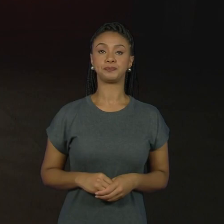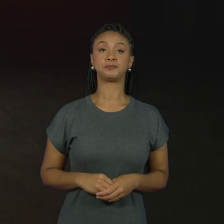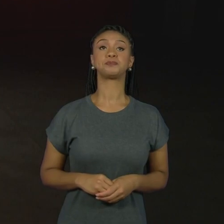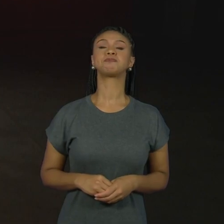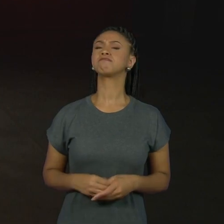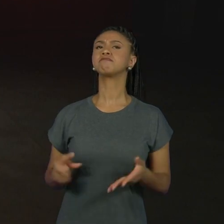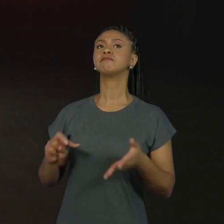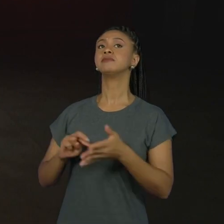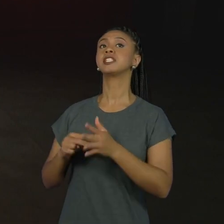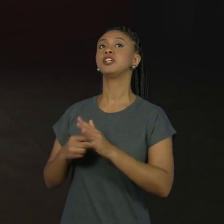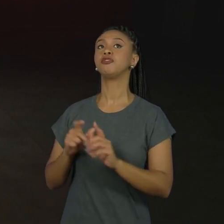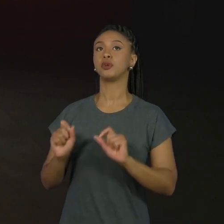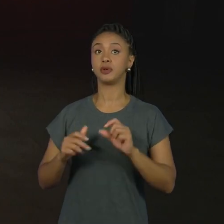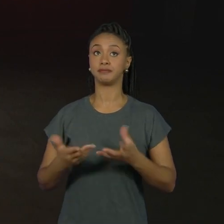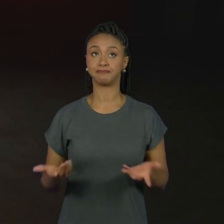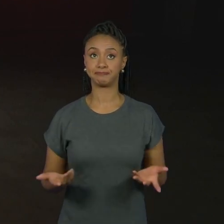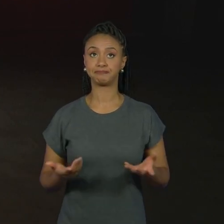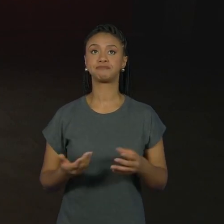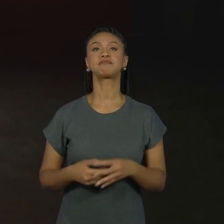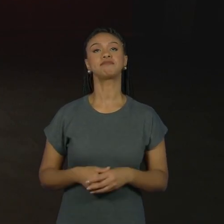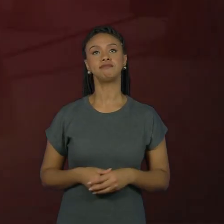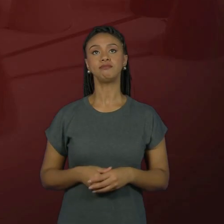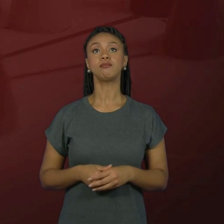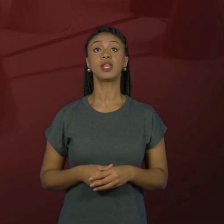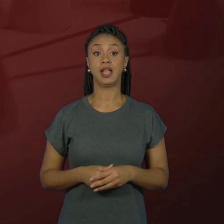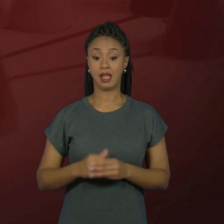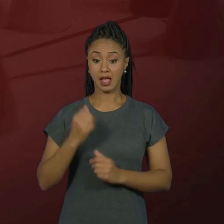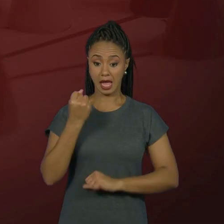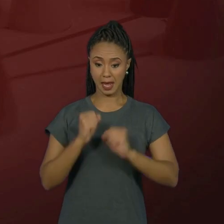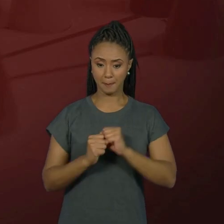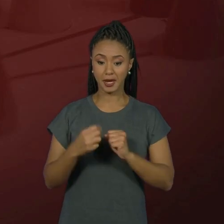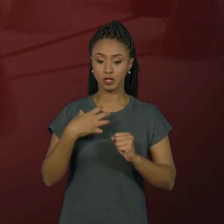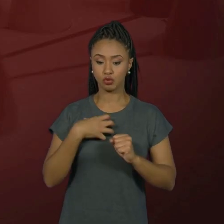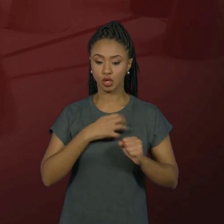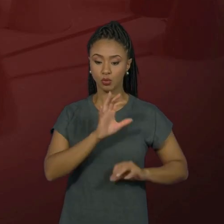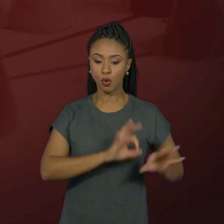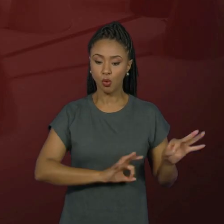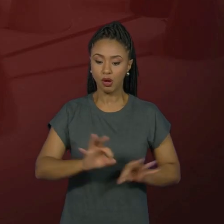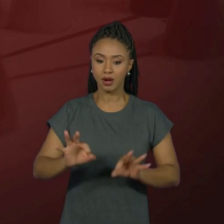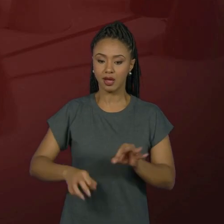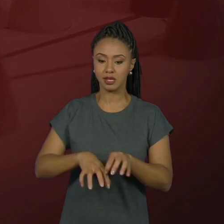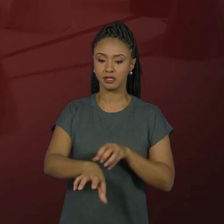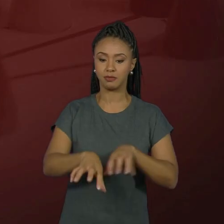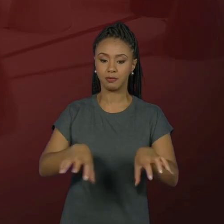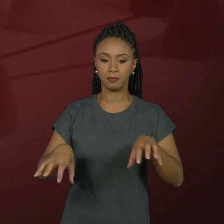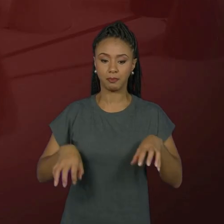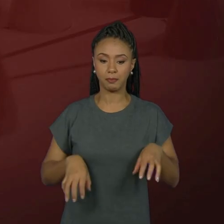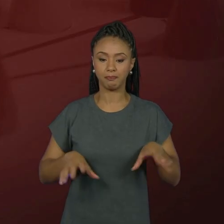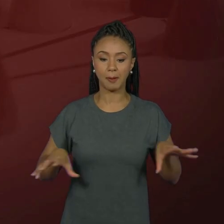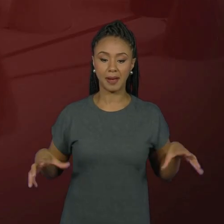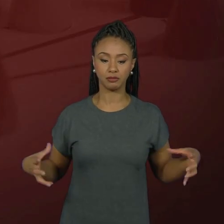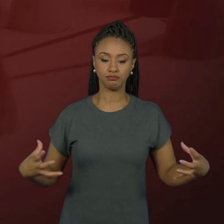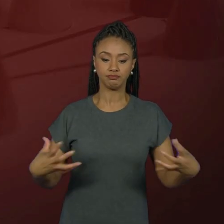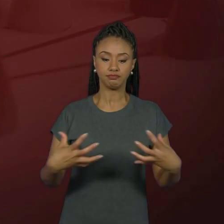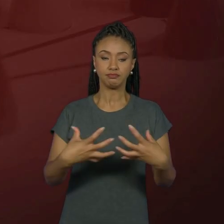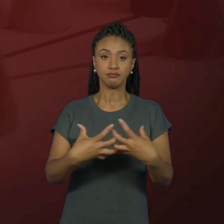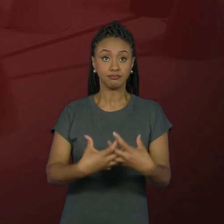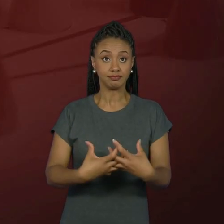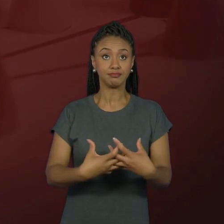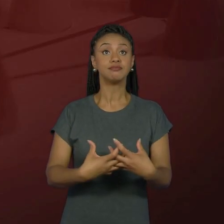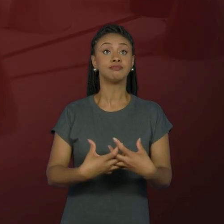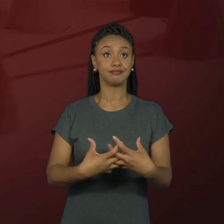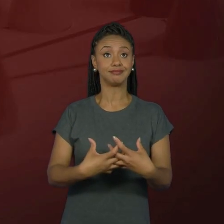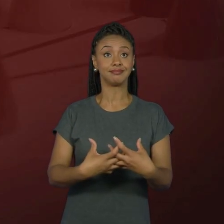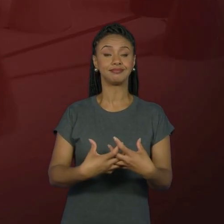Ou seja, a arquitetura corporativa, ela vai tentar comunicar elementos essenciais que explicam o funcionamento de uma